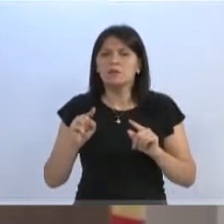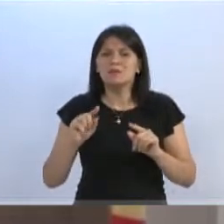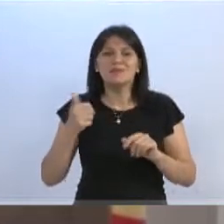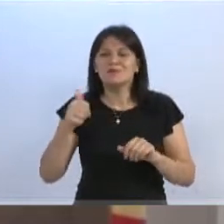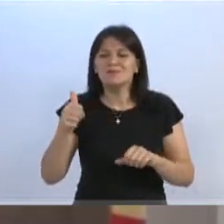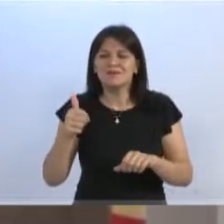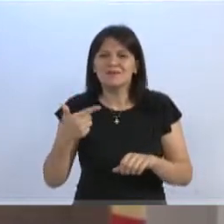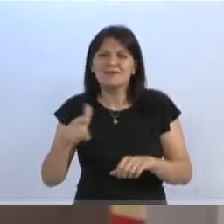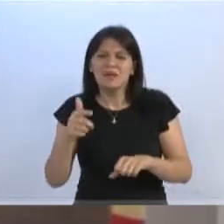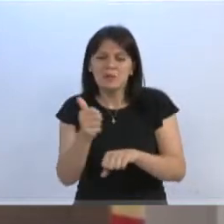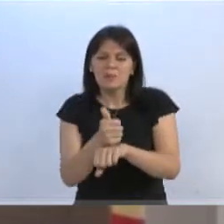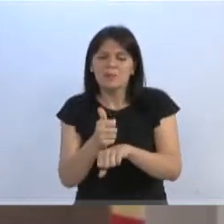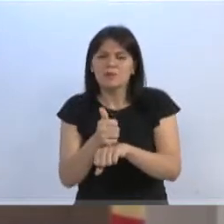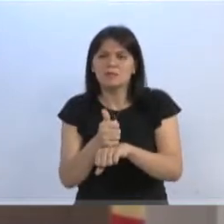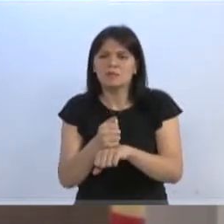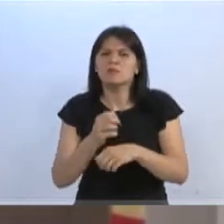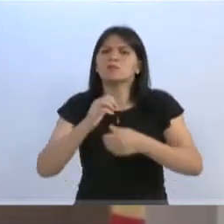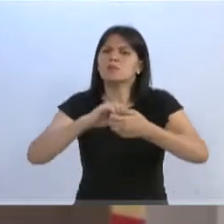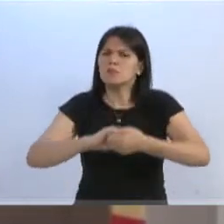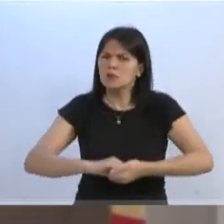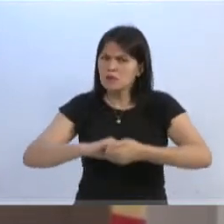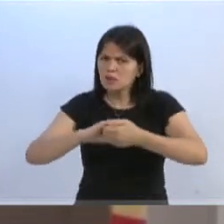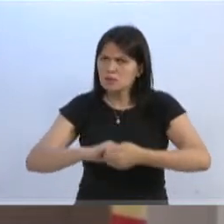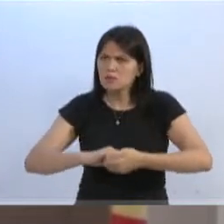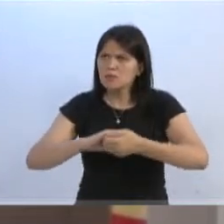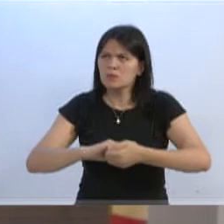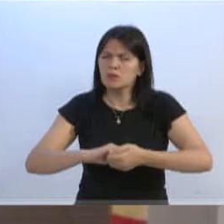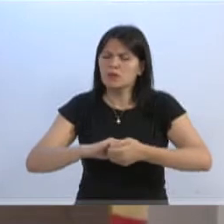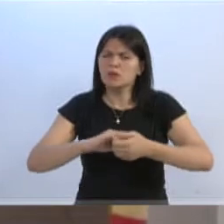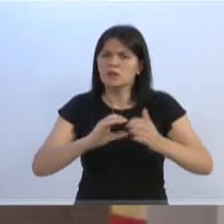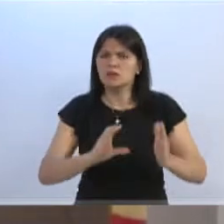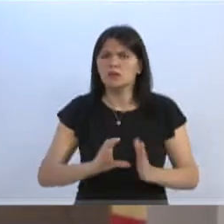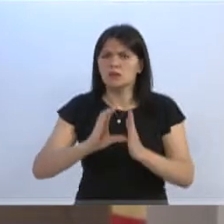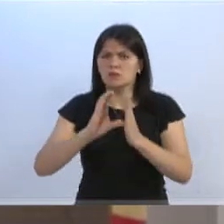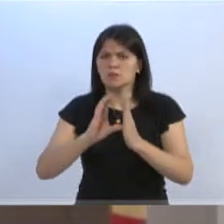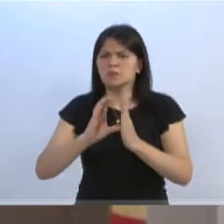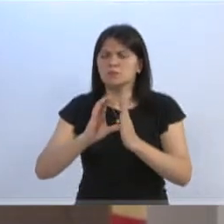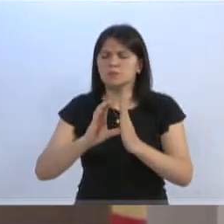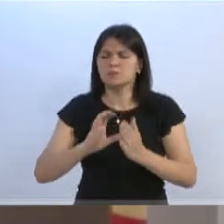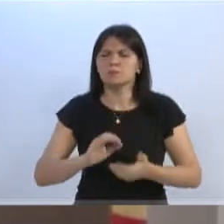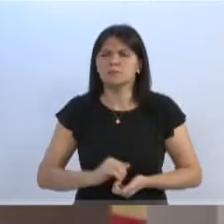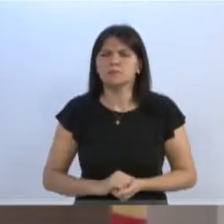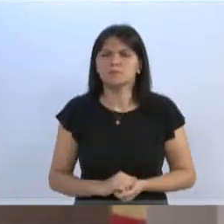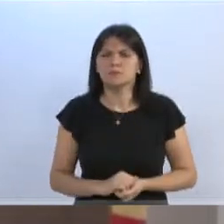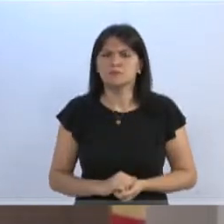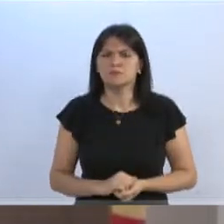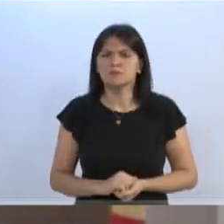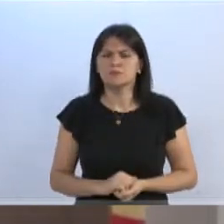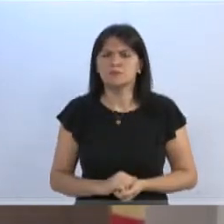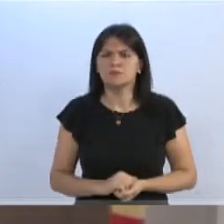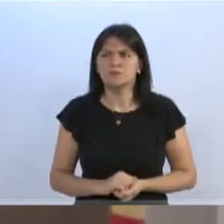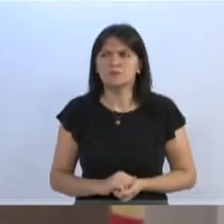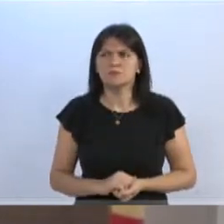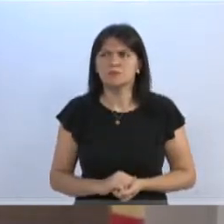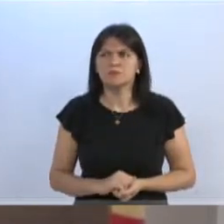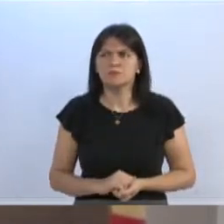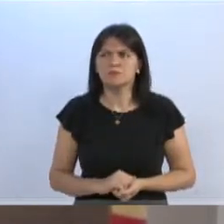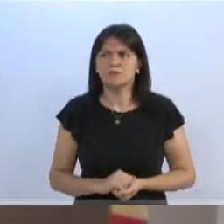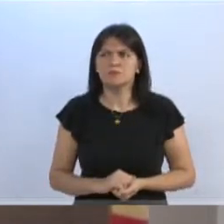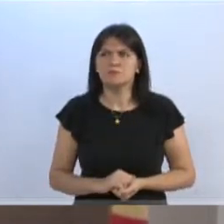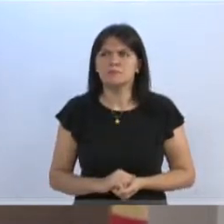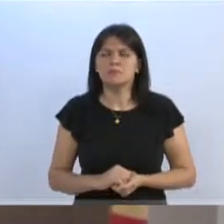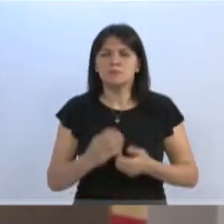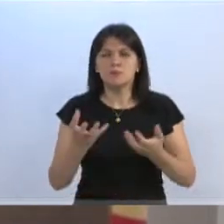instrumentalizá-lo. Parabéns, faço minhas as palavras de Vossa Excelência e